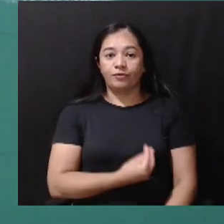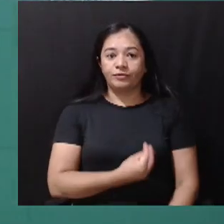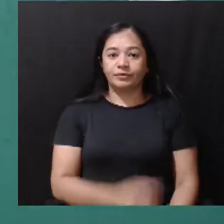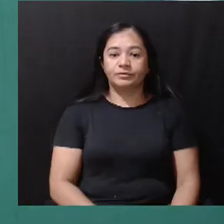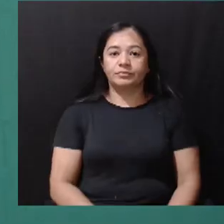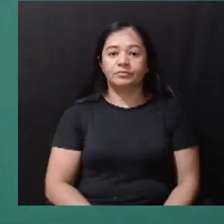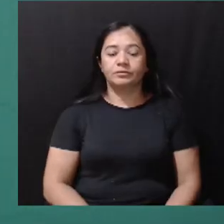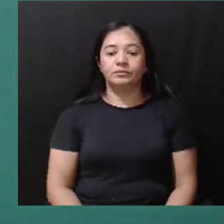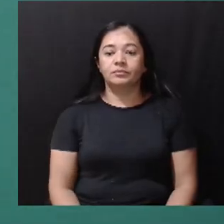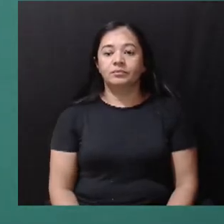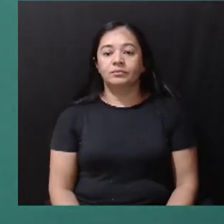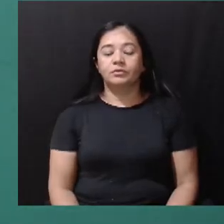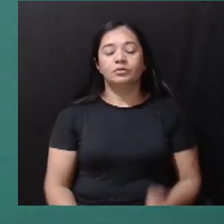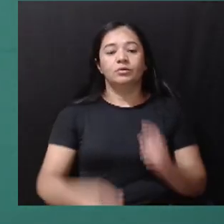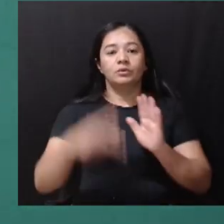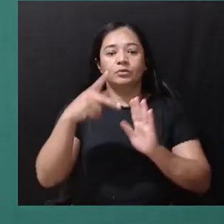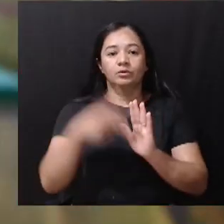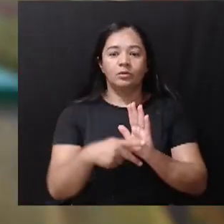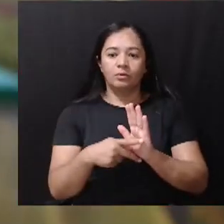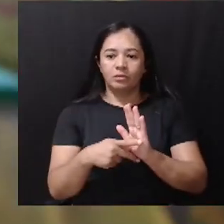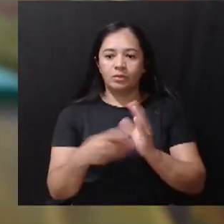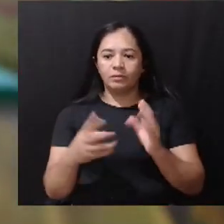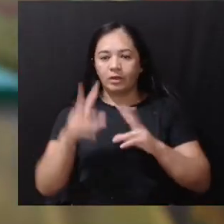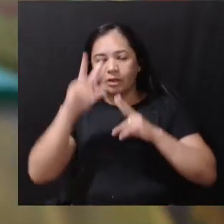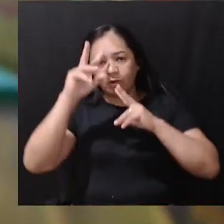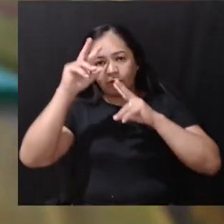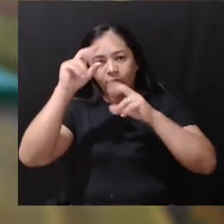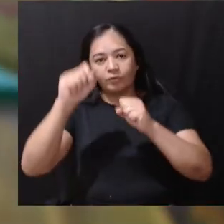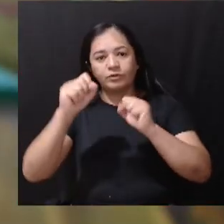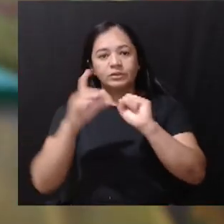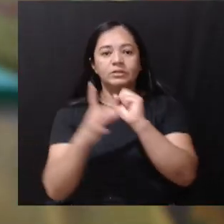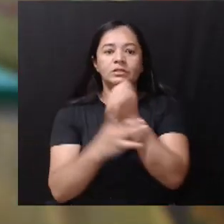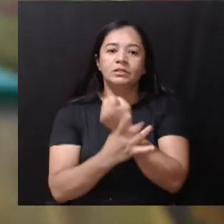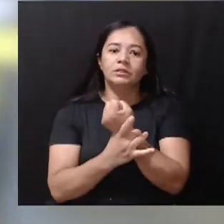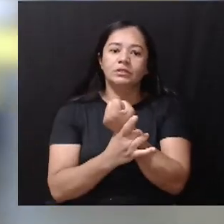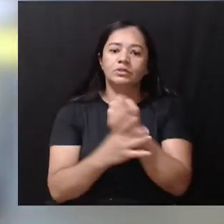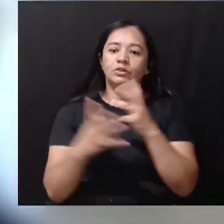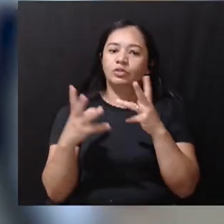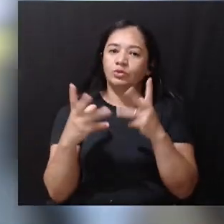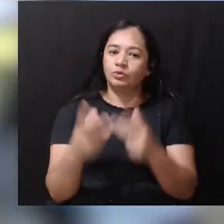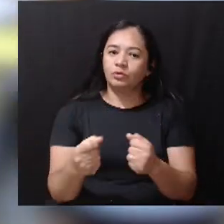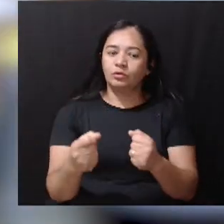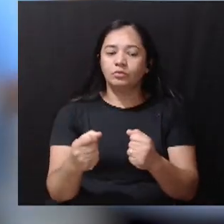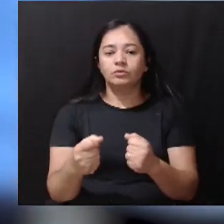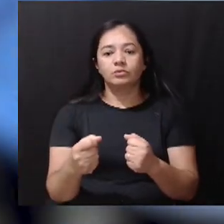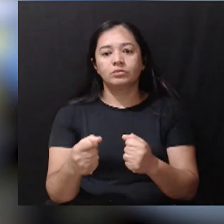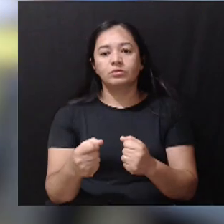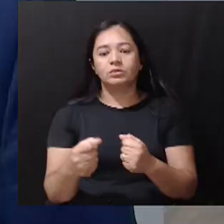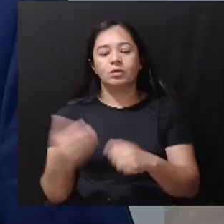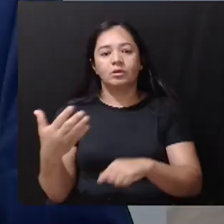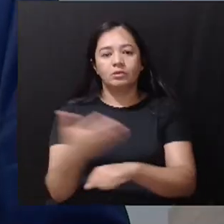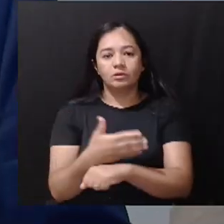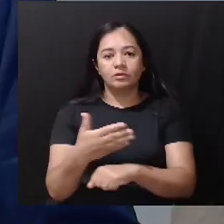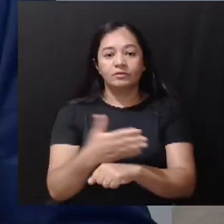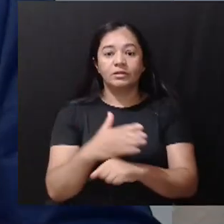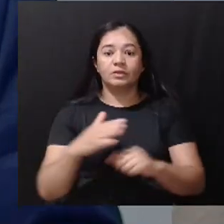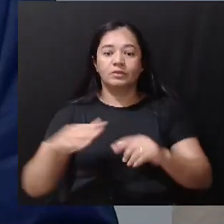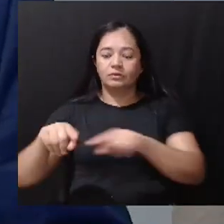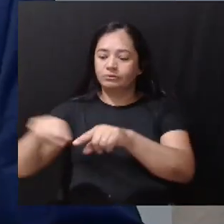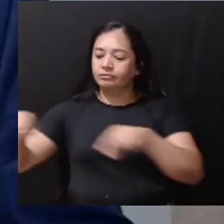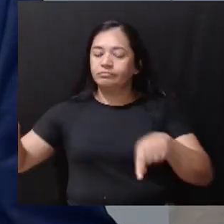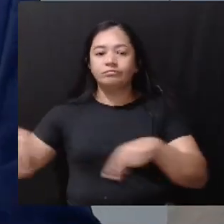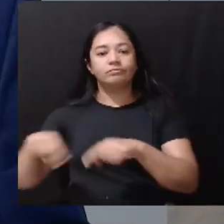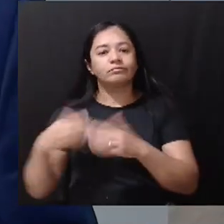este projeto vem para fortalecer a segurança de todos que estão e frequentam as salas de aula. Isso,